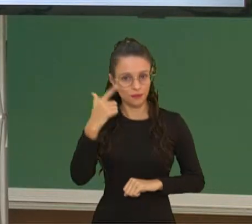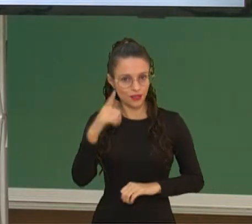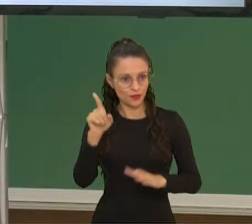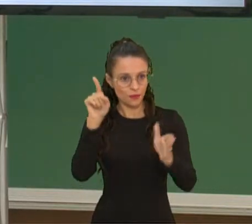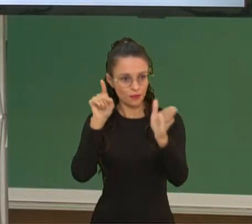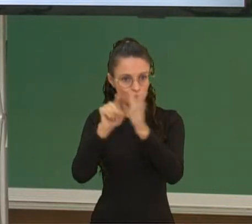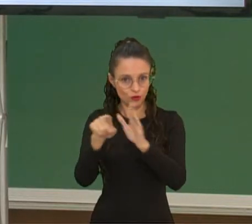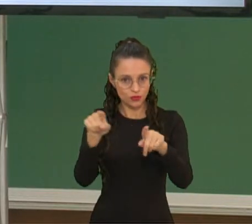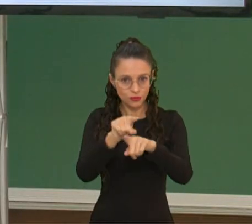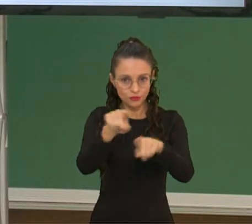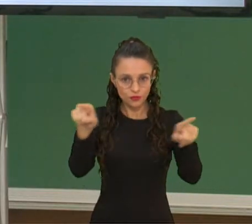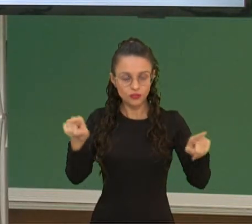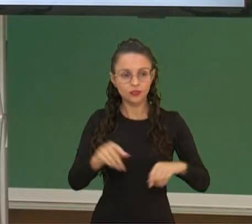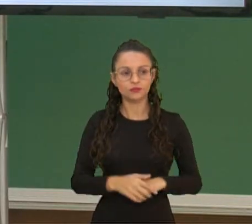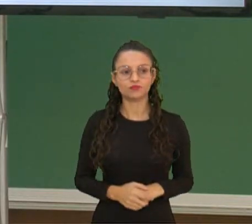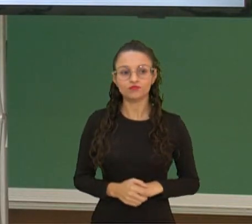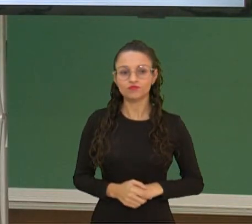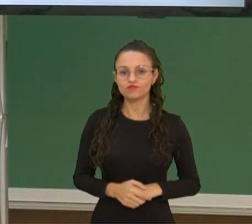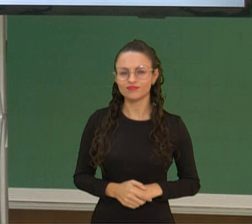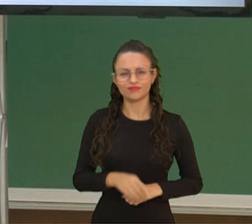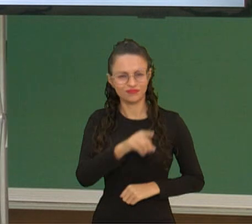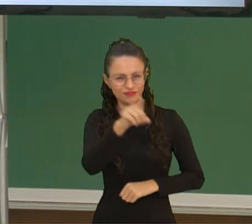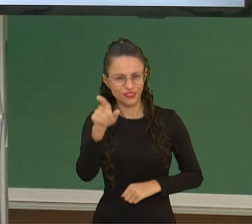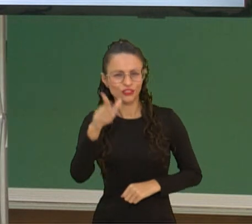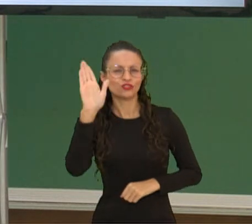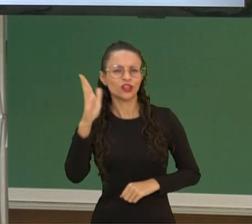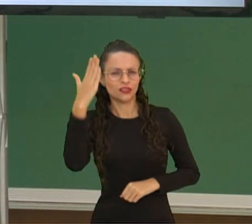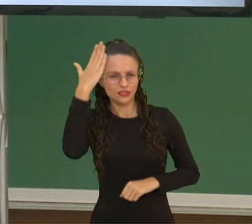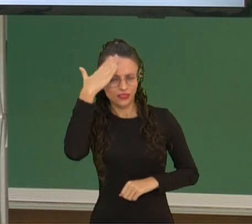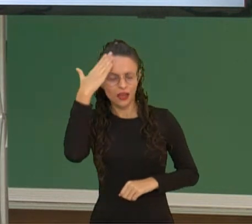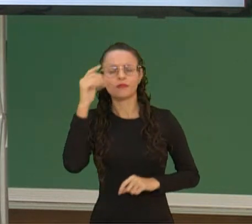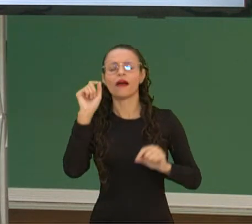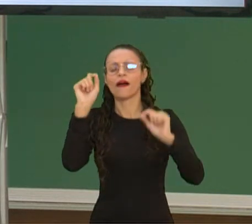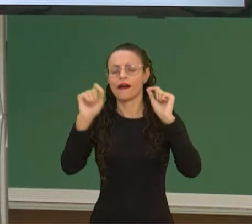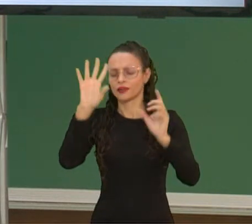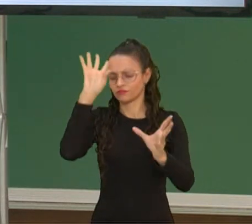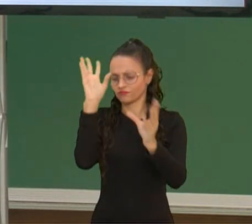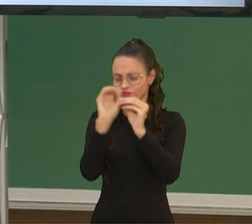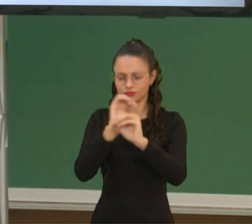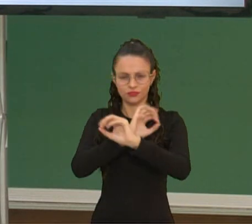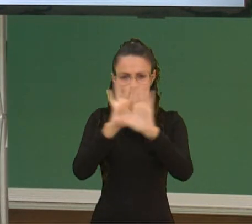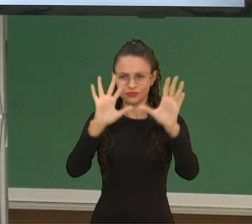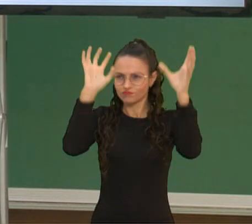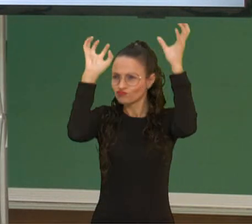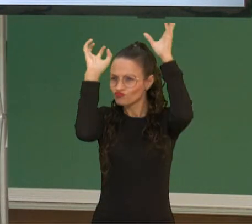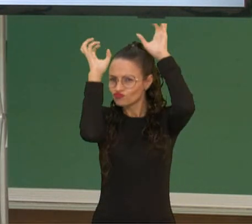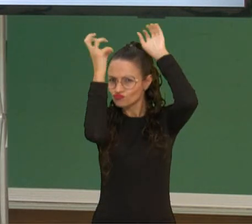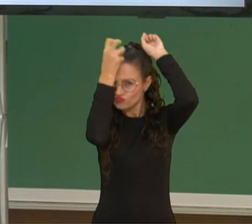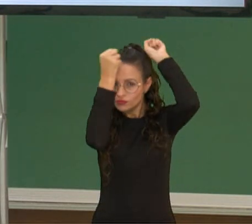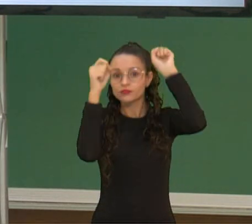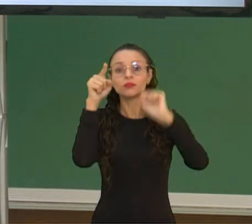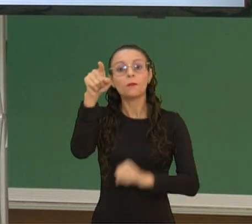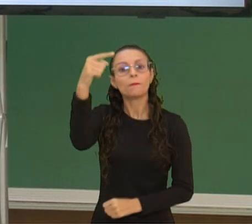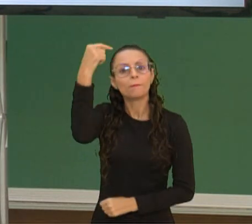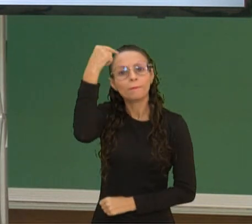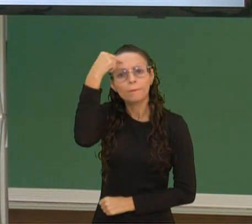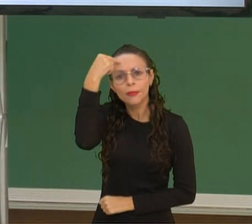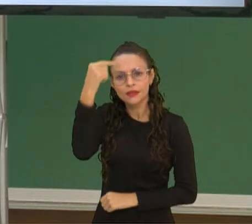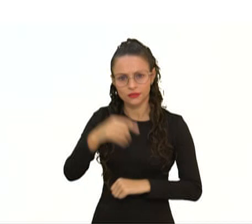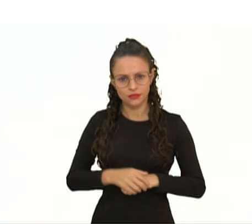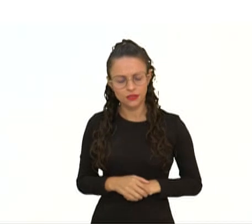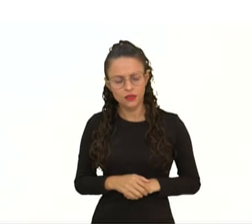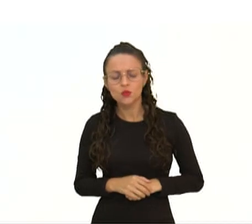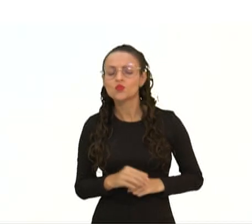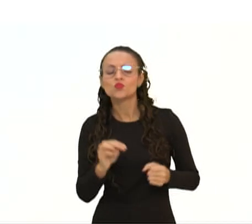mais uma questão aqui para vocês agora que você já sabe o que são transtornos pense quais